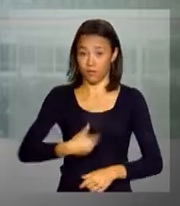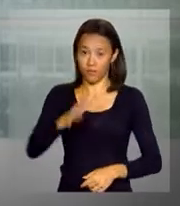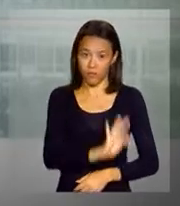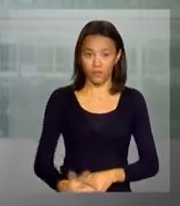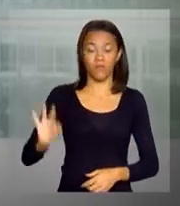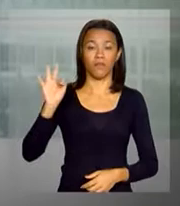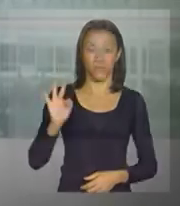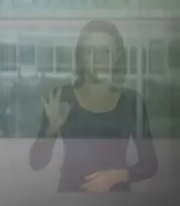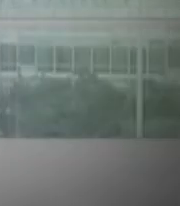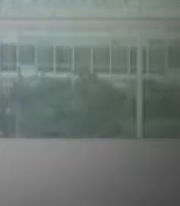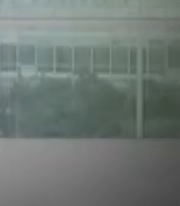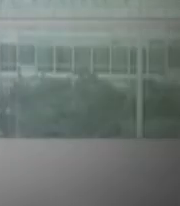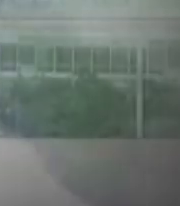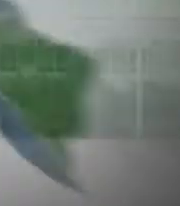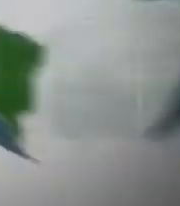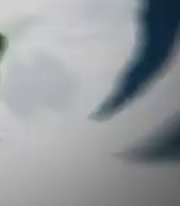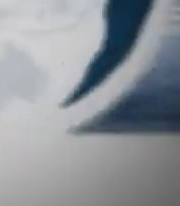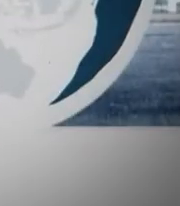Governo Federal.